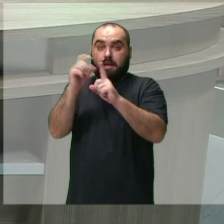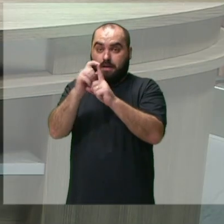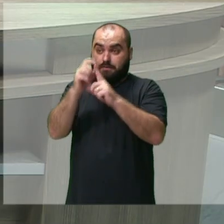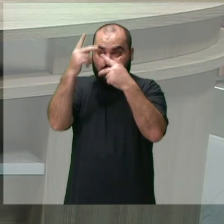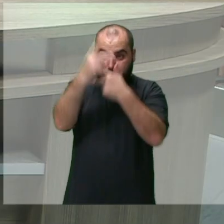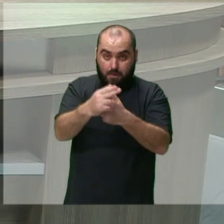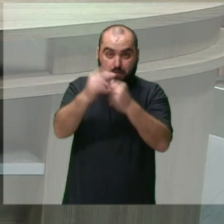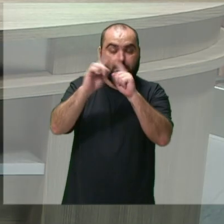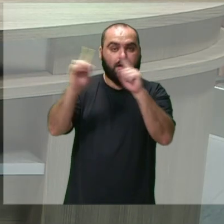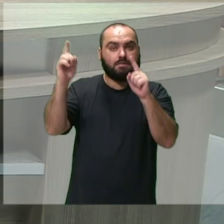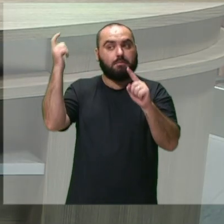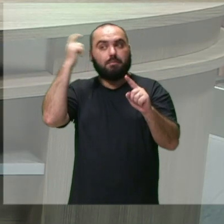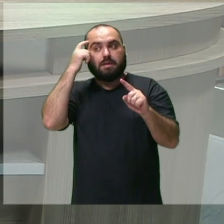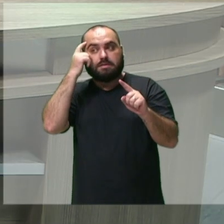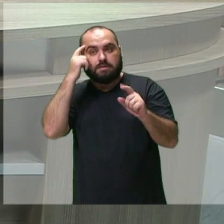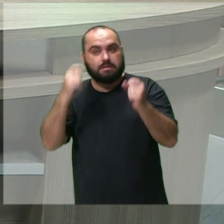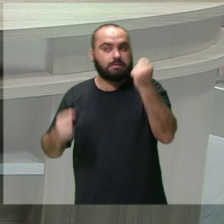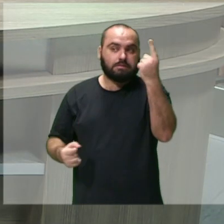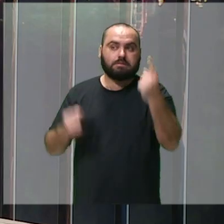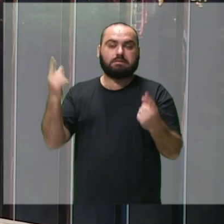eu achei